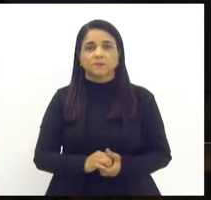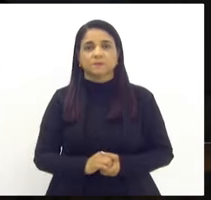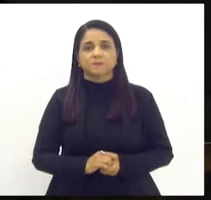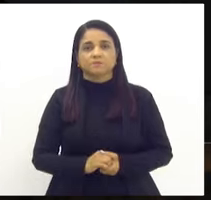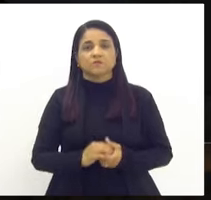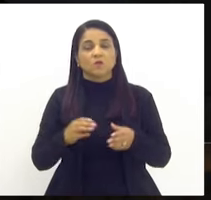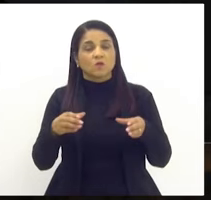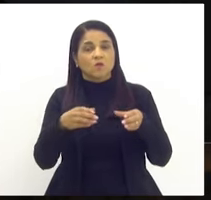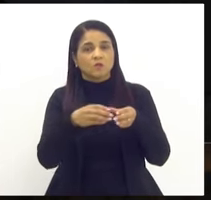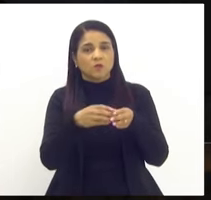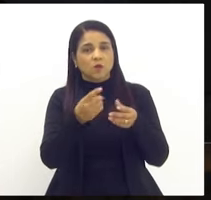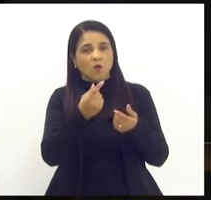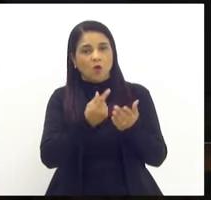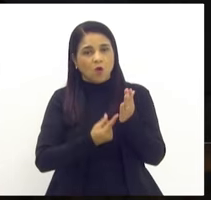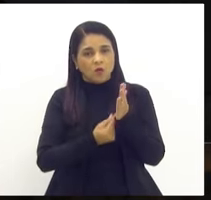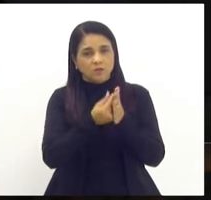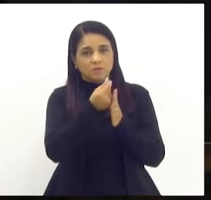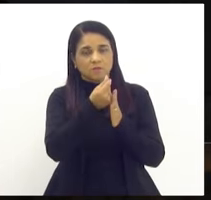obgado